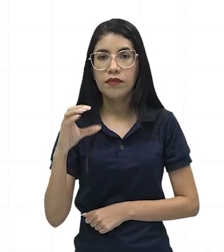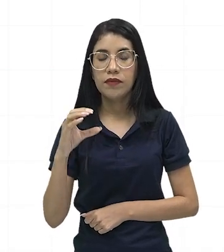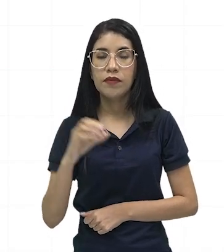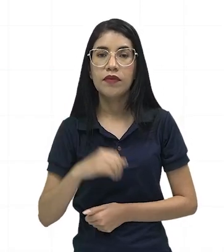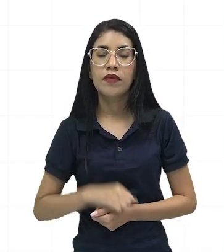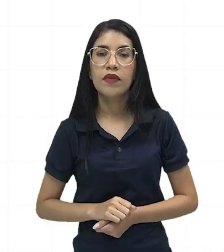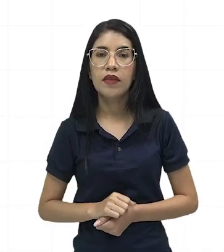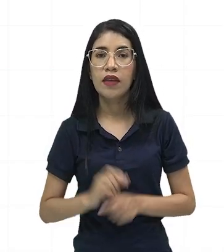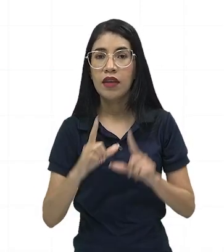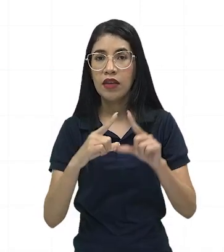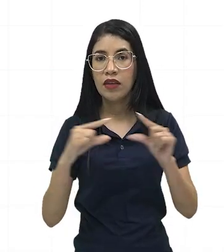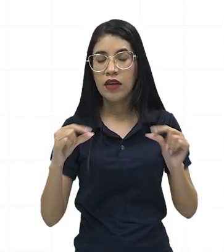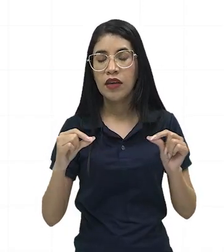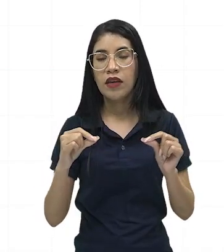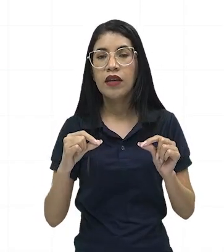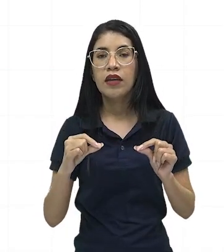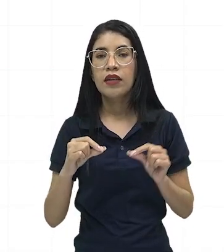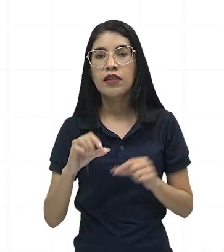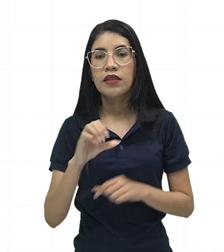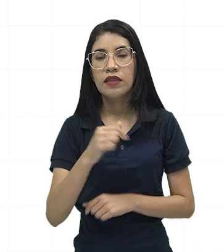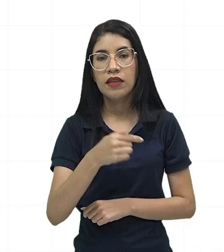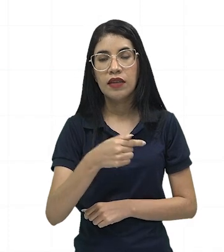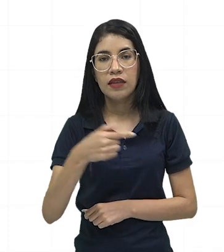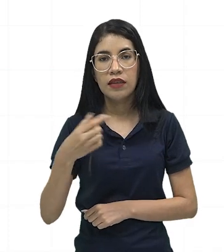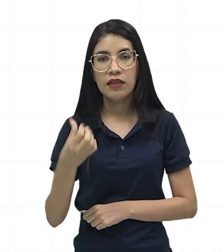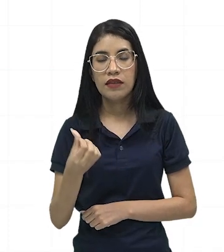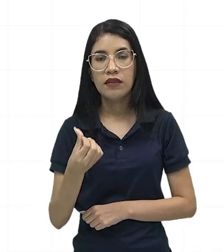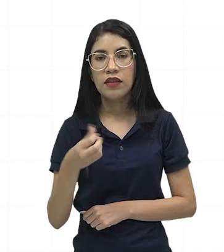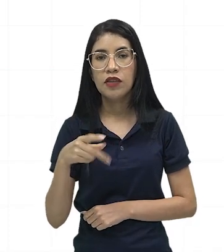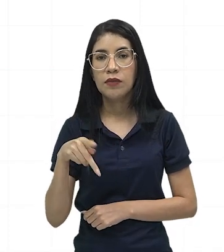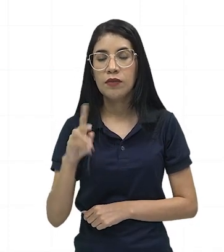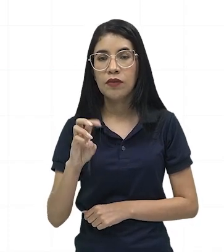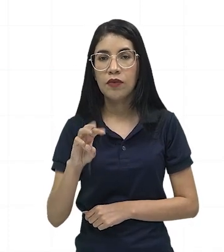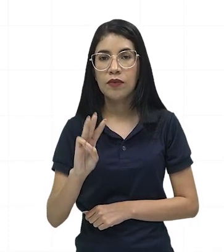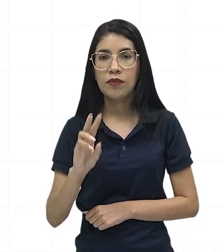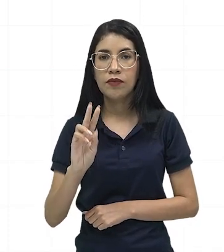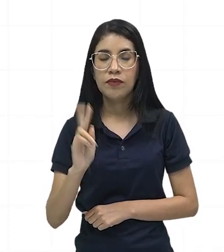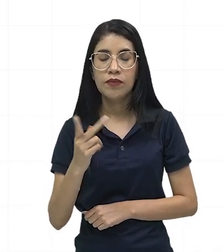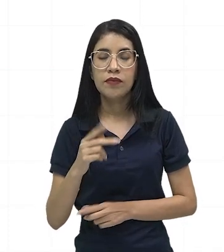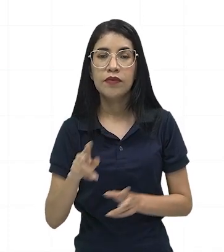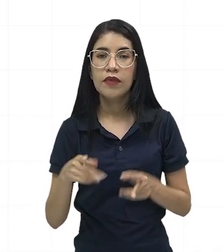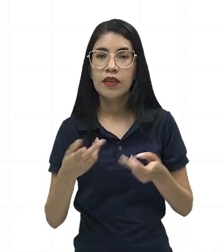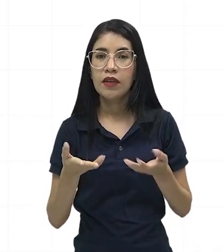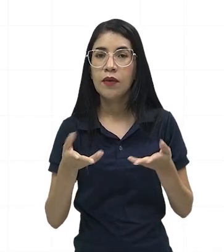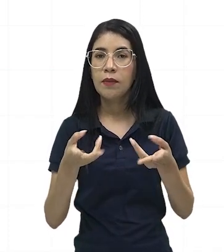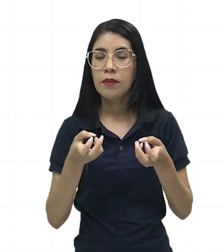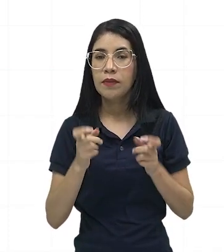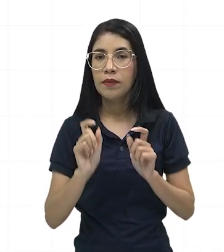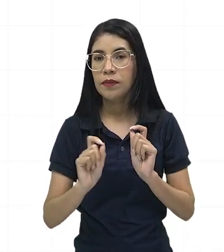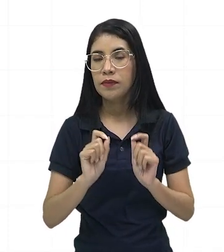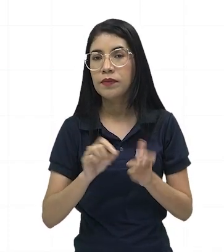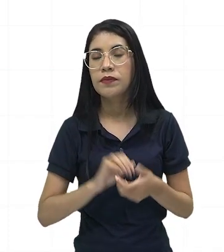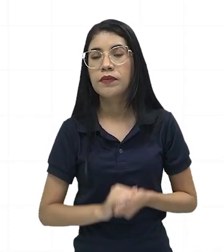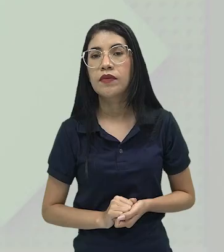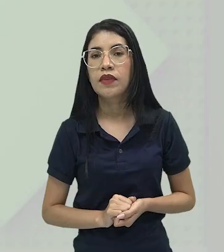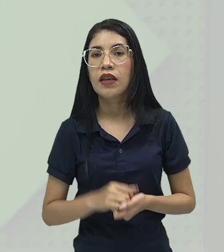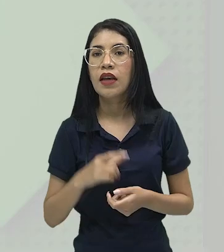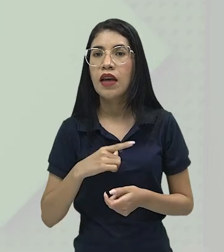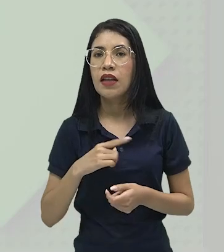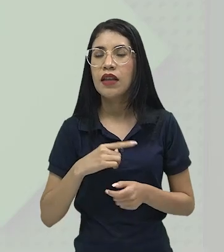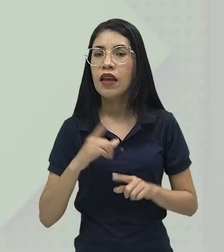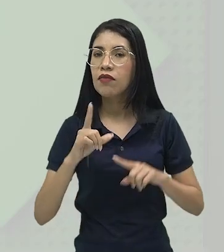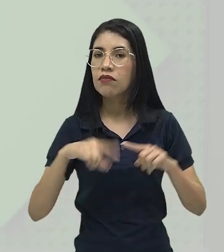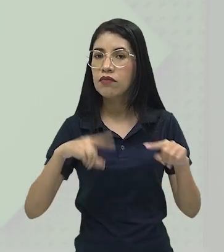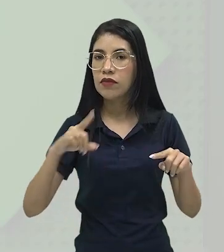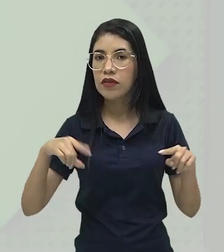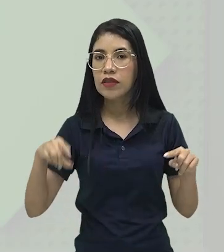e Distrito Federal 76 centavos por quilowatt-hora. Então você percebe que ocorre uma